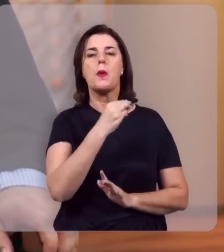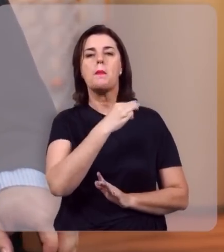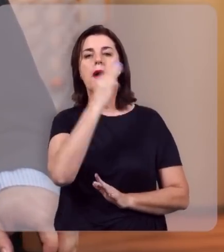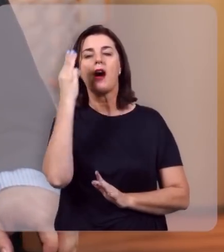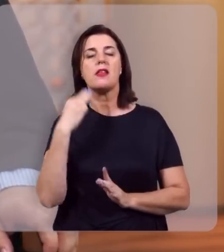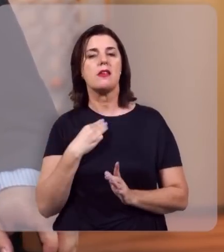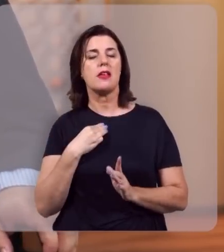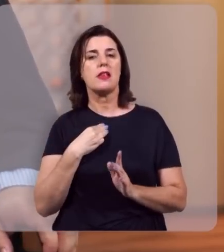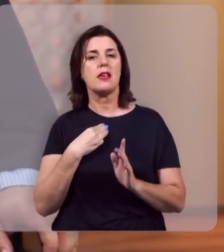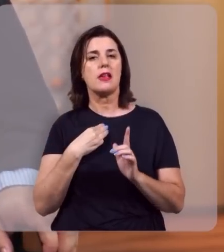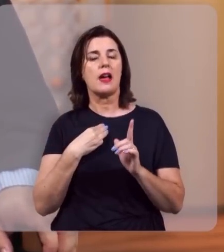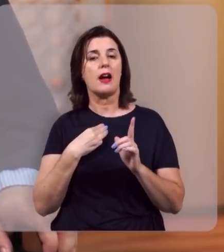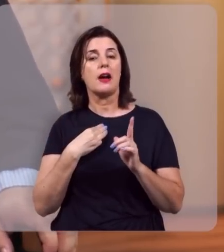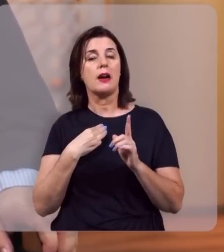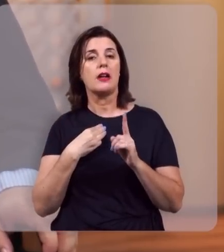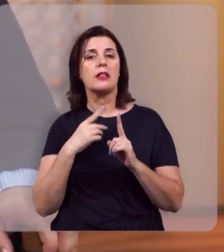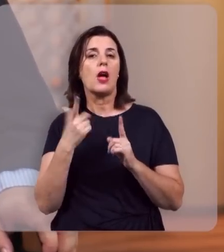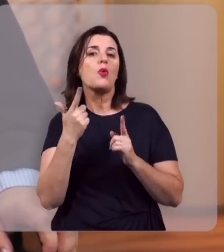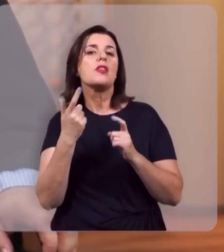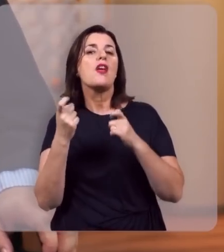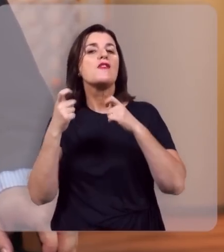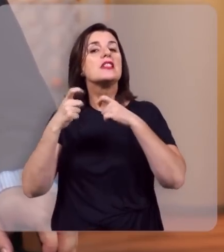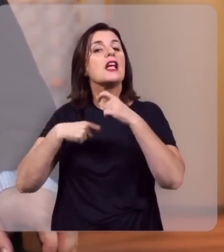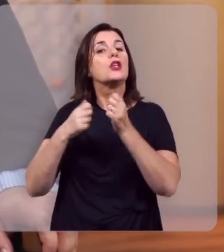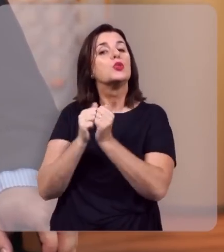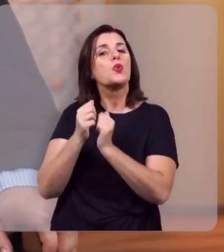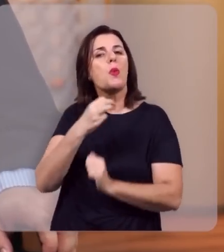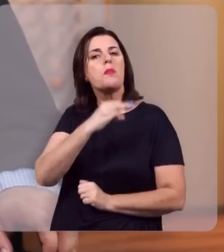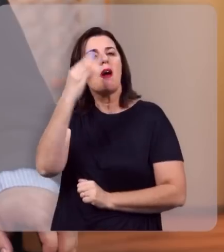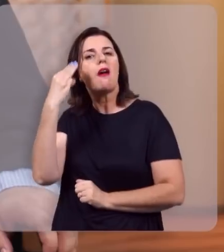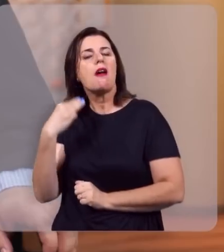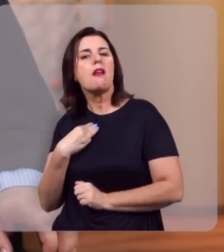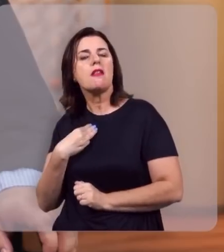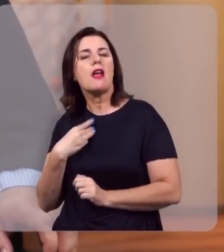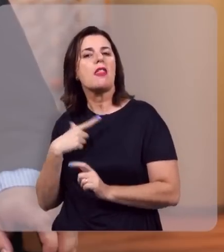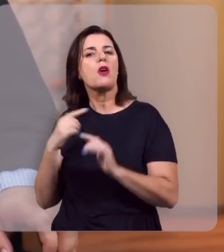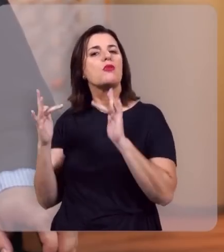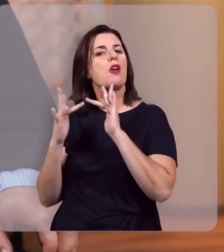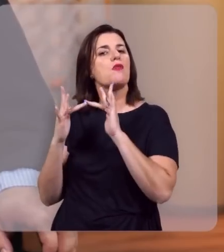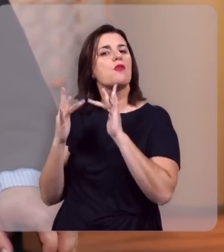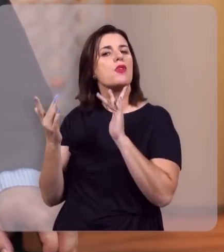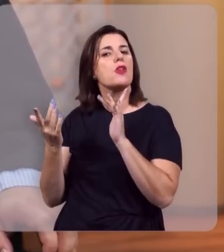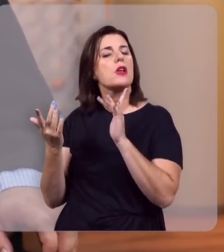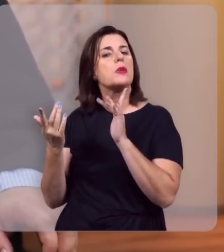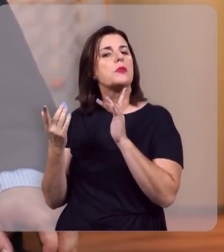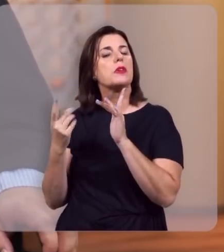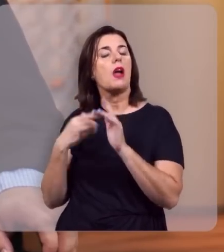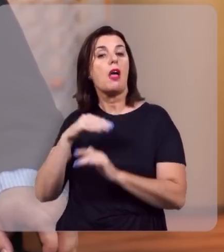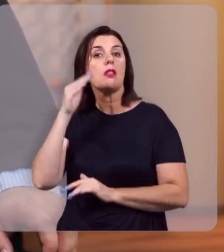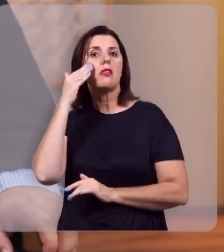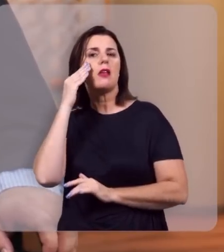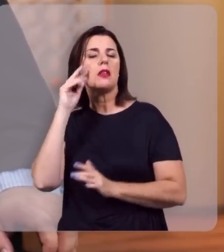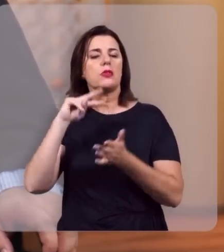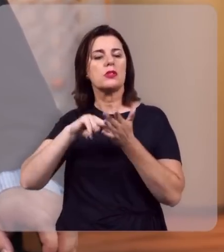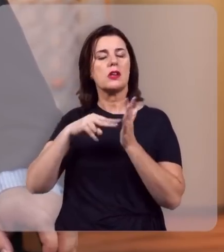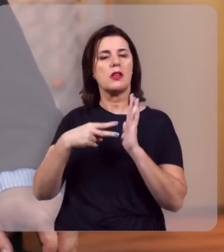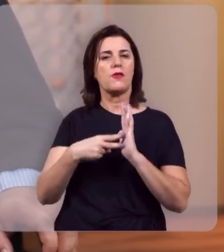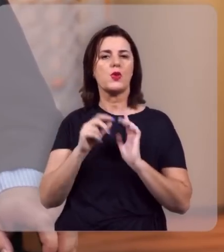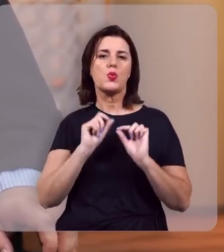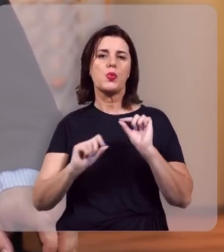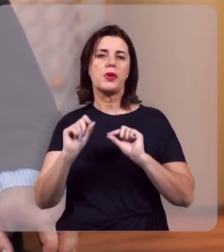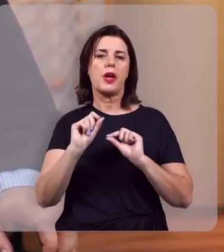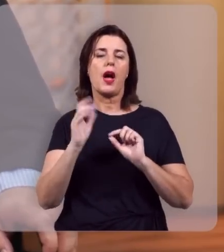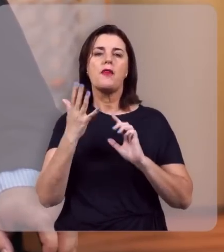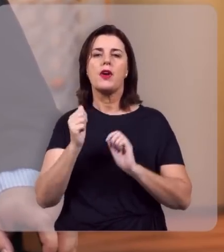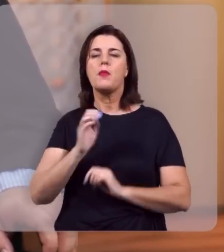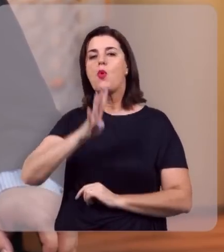teve relacionamento sexual de marido e mulher com ela. Ele não teve intimidade com ela. Entendendo o significado desse verbo, nós